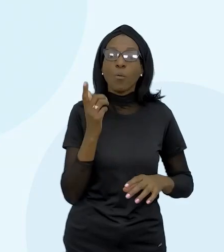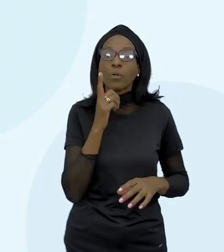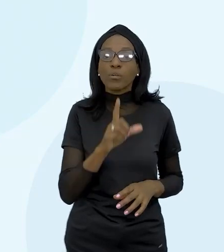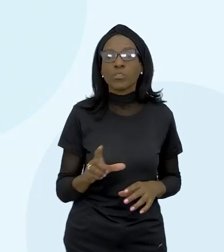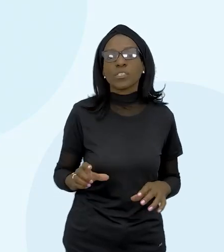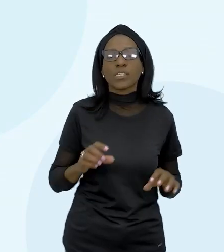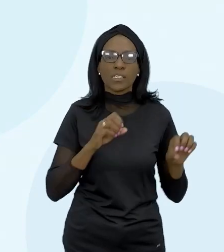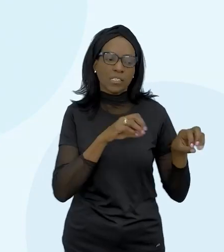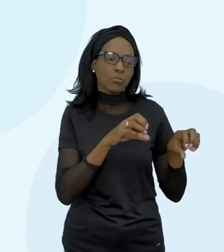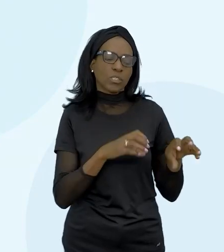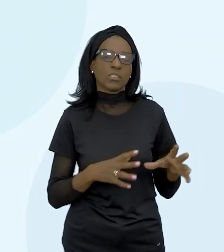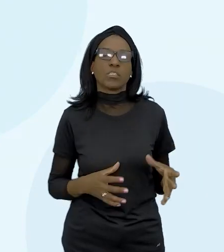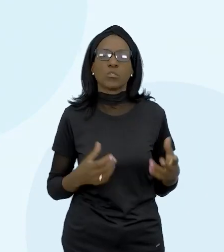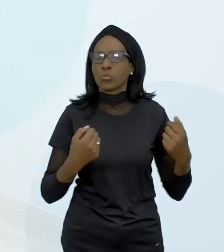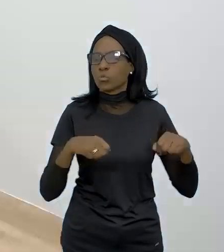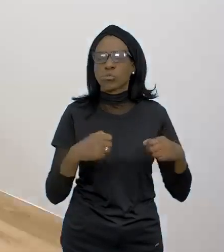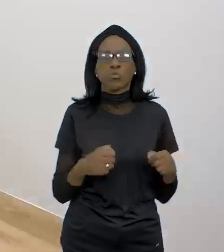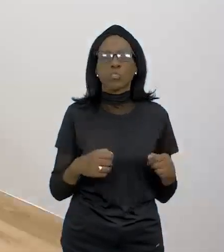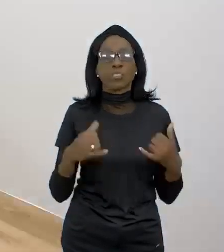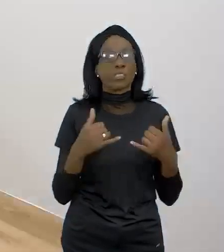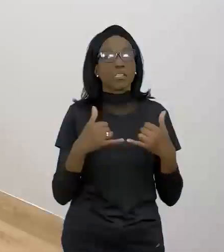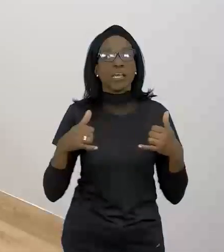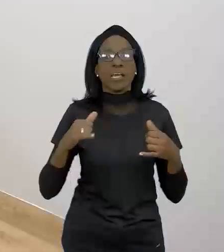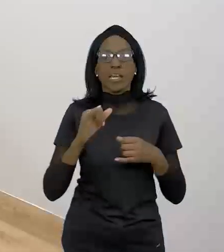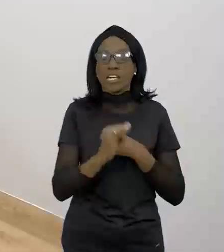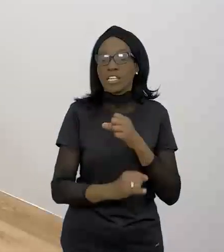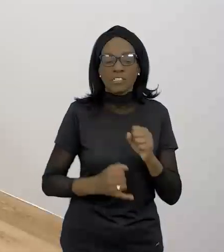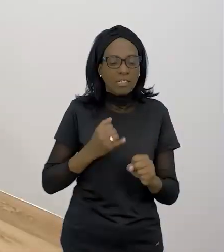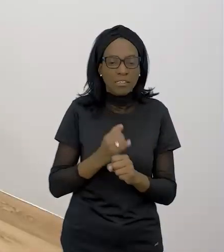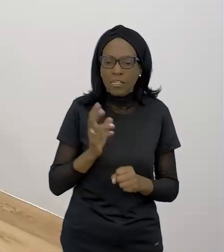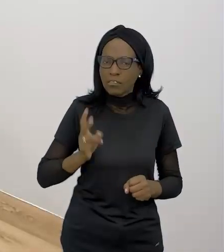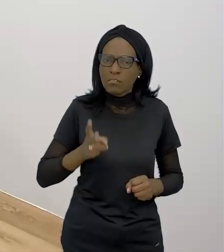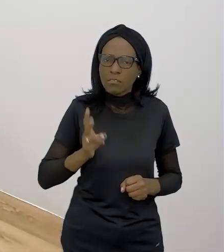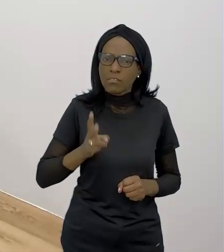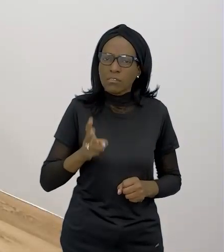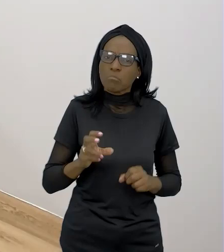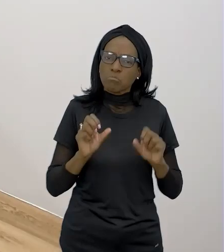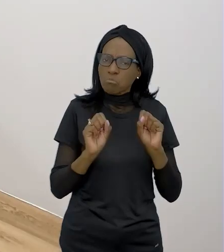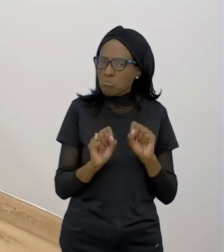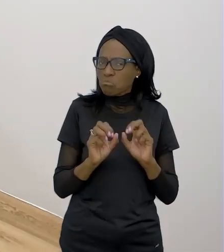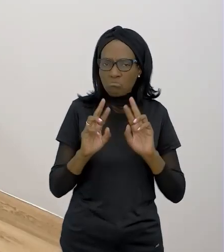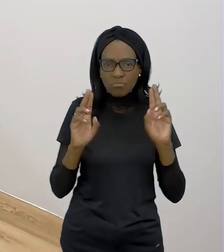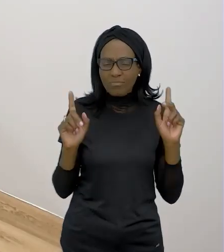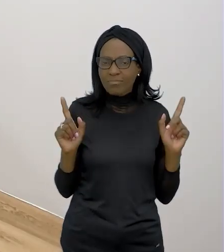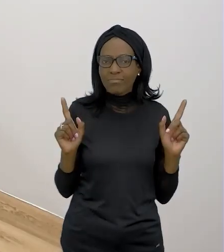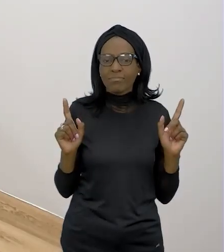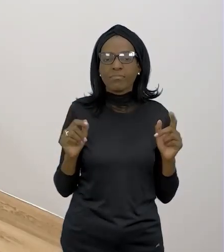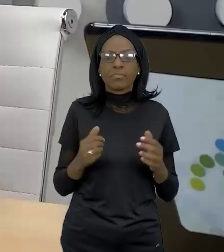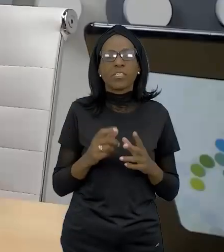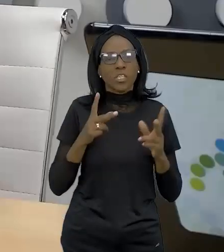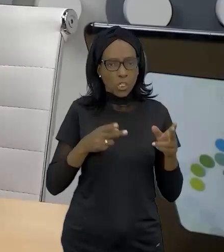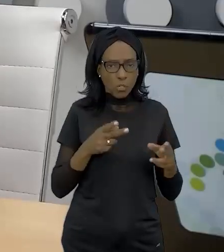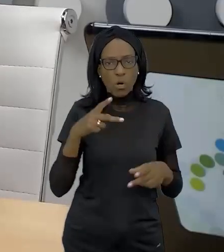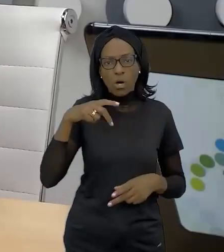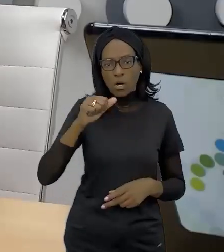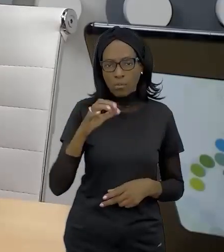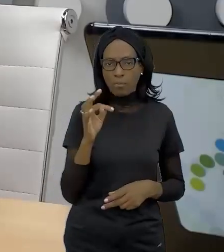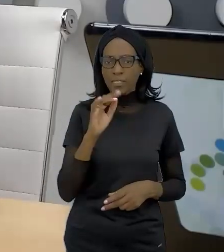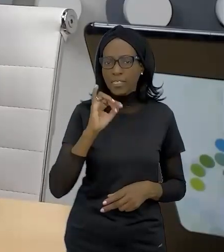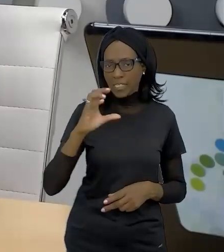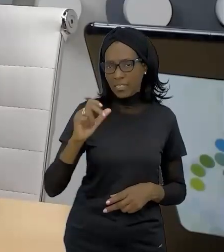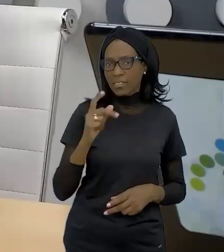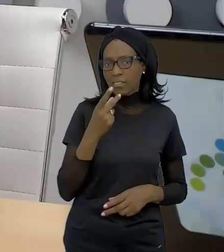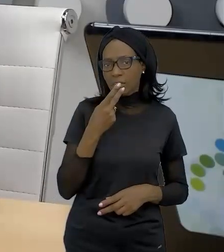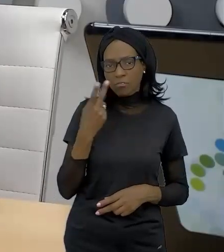Patrícia falou. Não precisa ser online sempre, né? Então pode ser de outras formas. Outras possibilidades são os